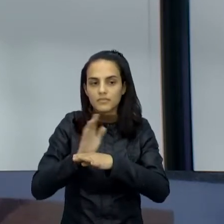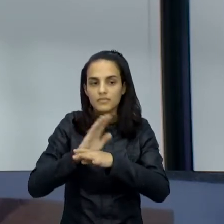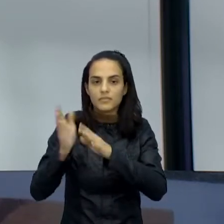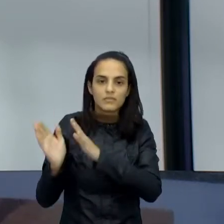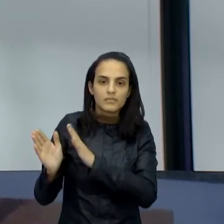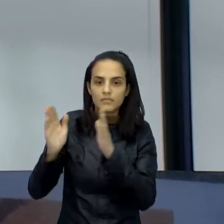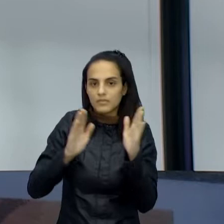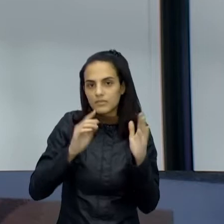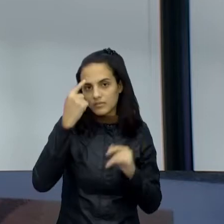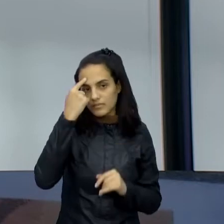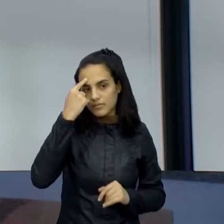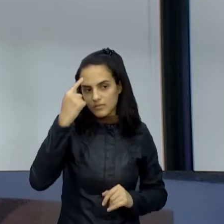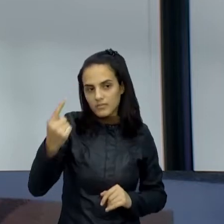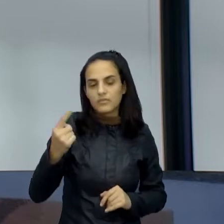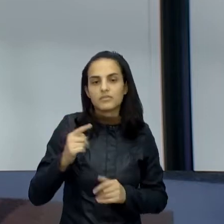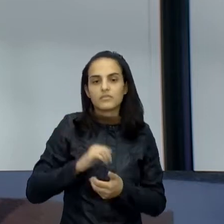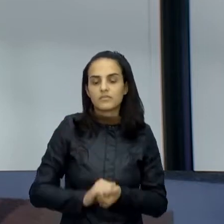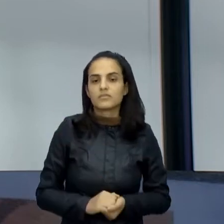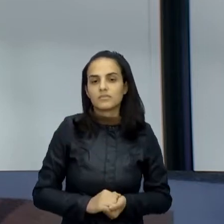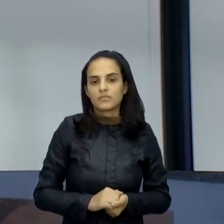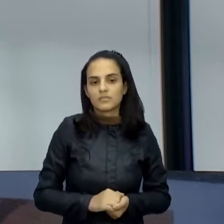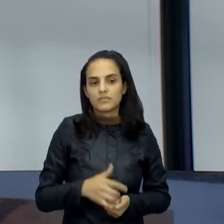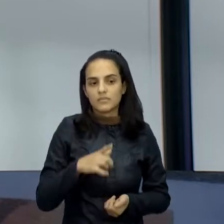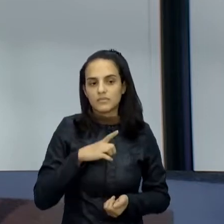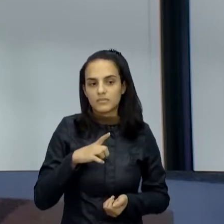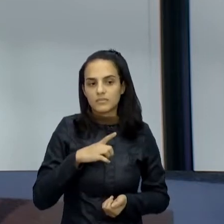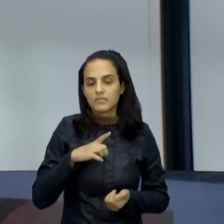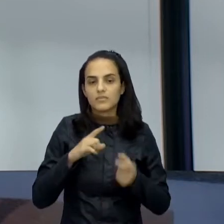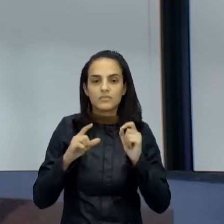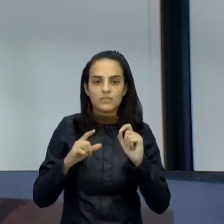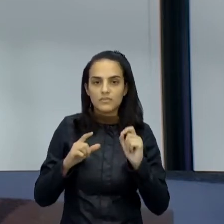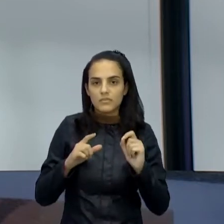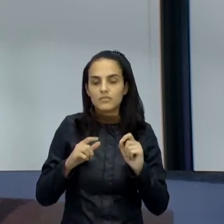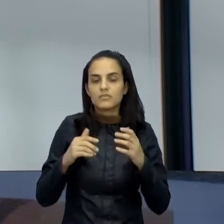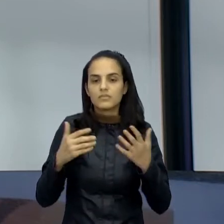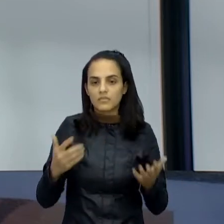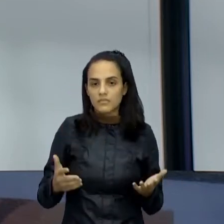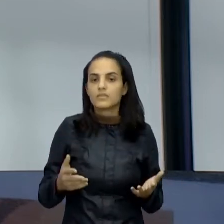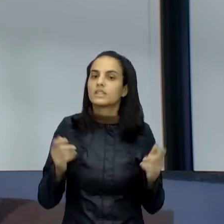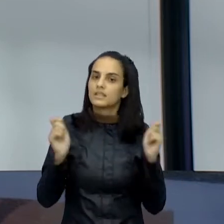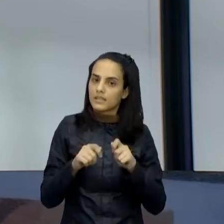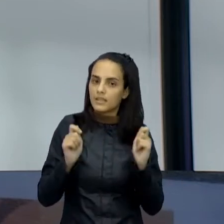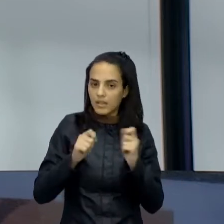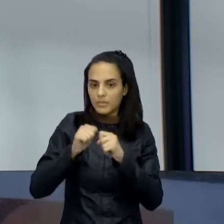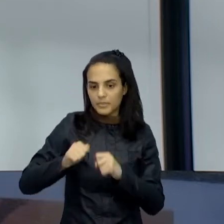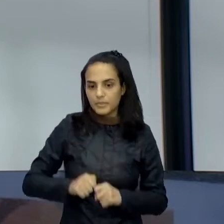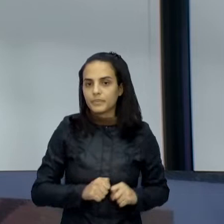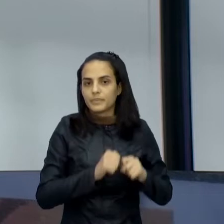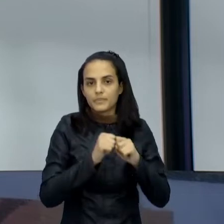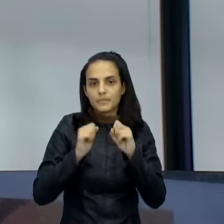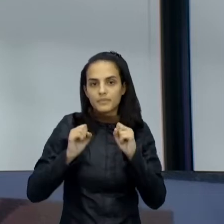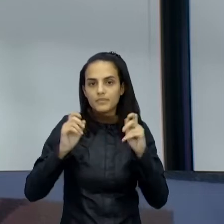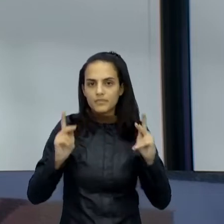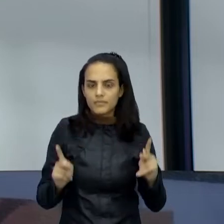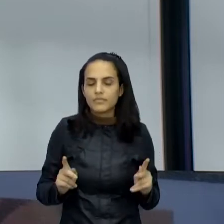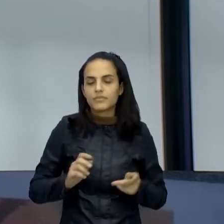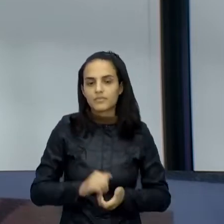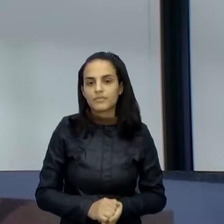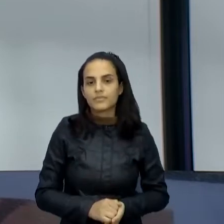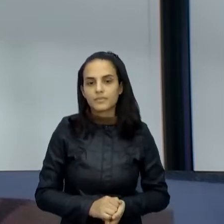essa ideia, tá bom? Do YouTube, que eu não posso mostrar aqui por questões de direitos autorais, mas dá pra fazer, tá bom? Aí o que eu vou